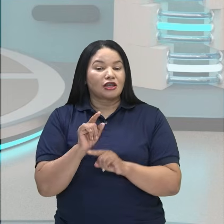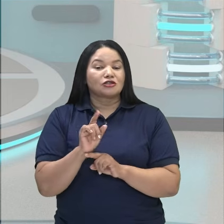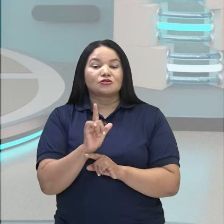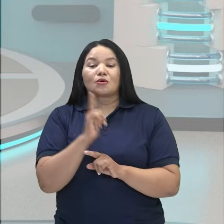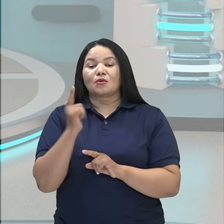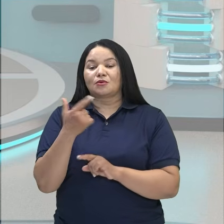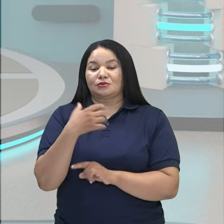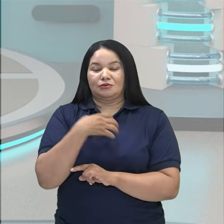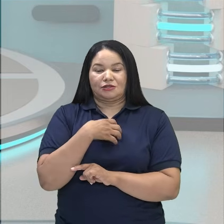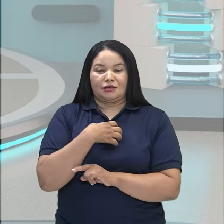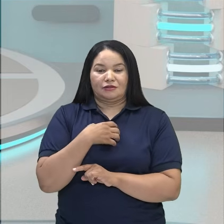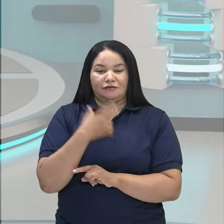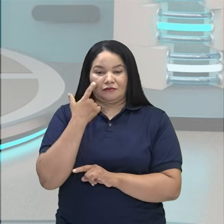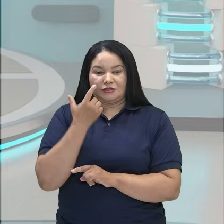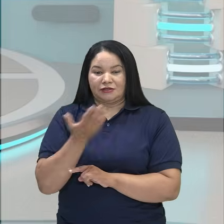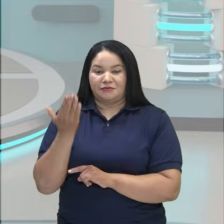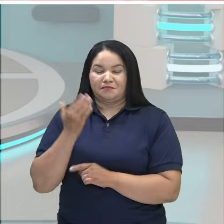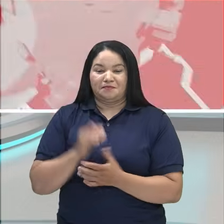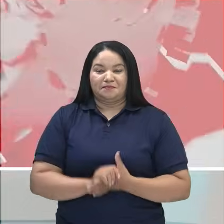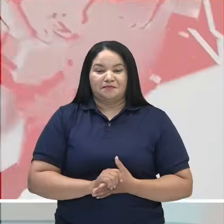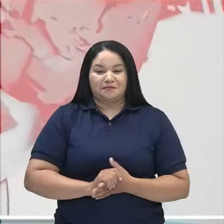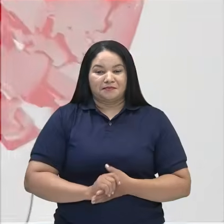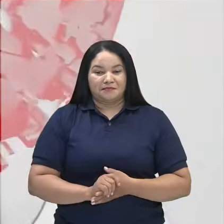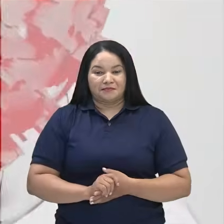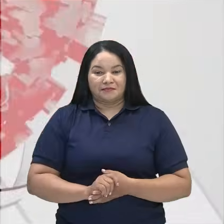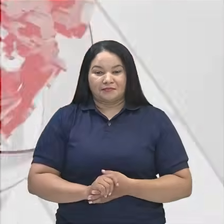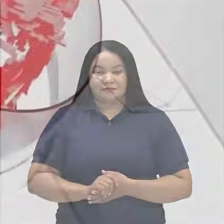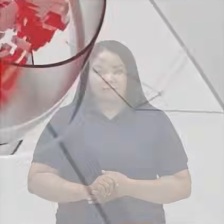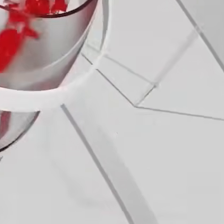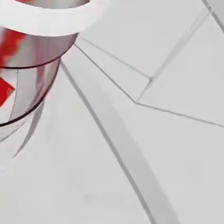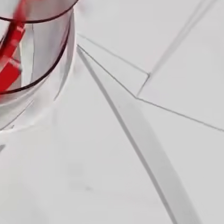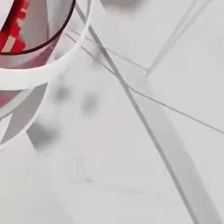outra forma? Coloca no ar, por favor.